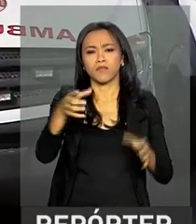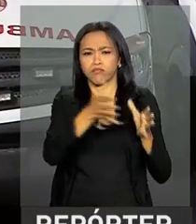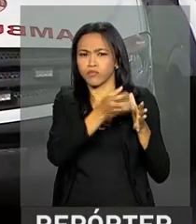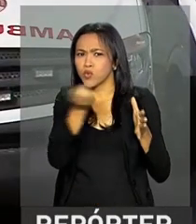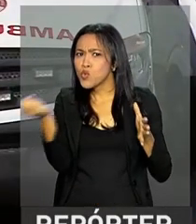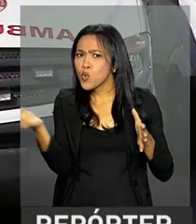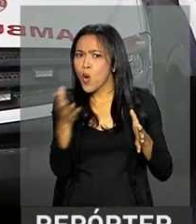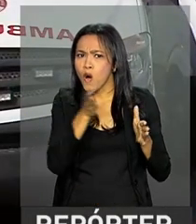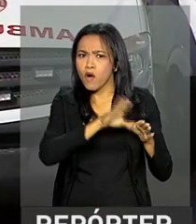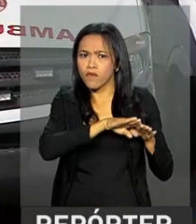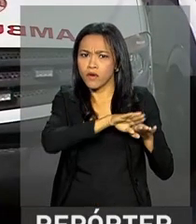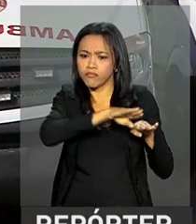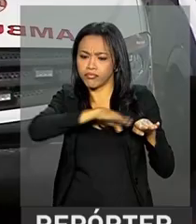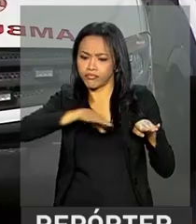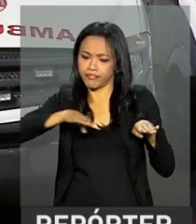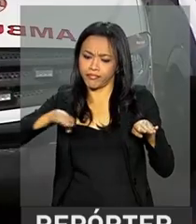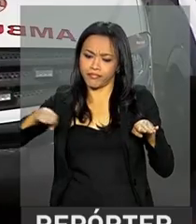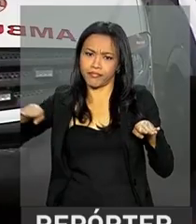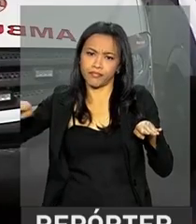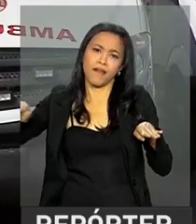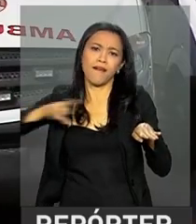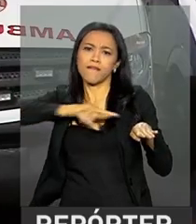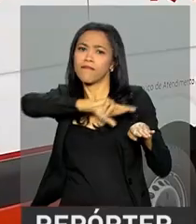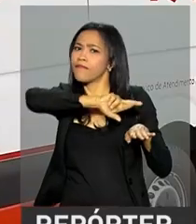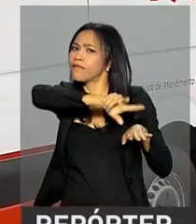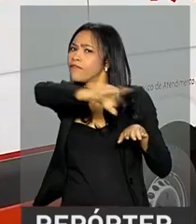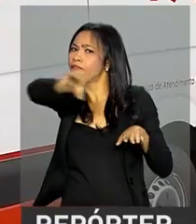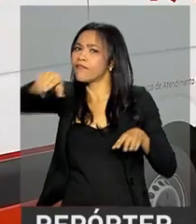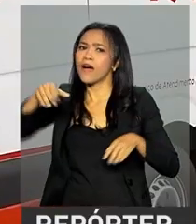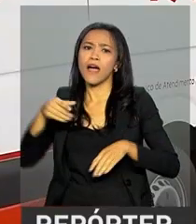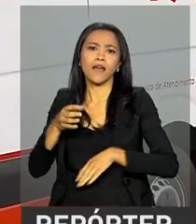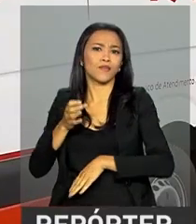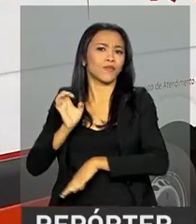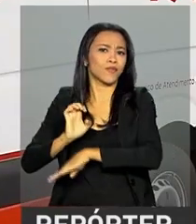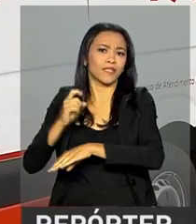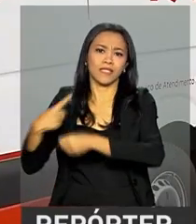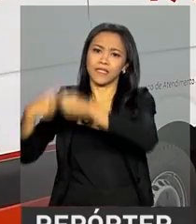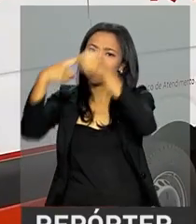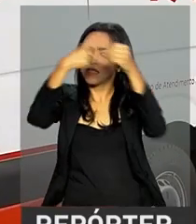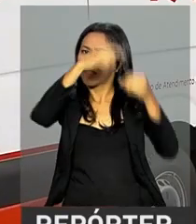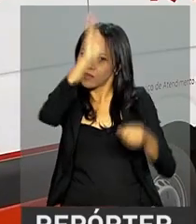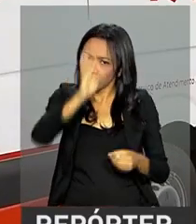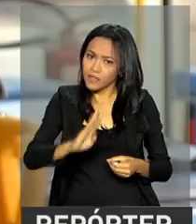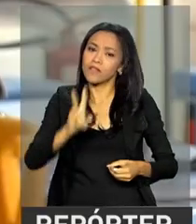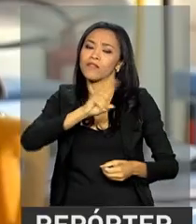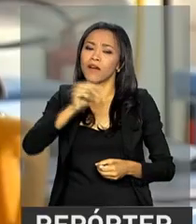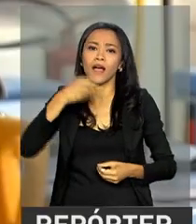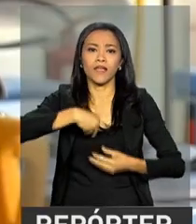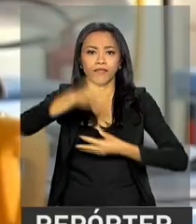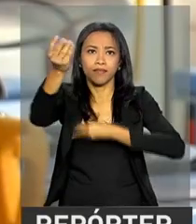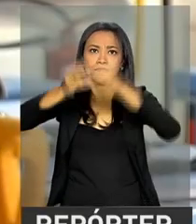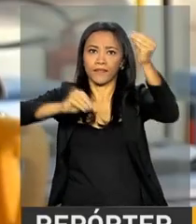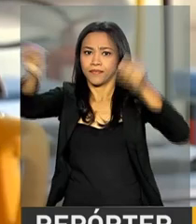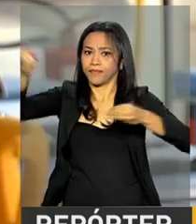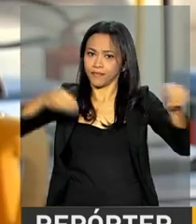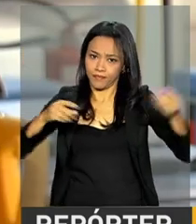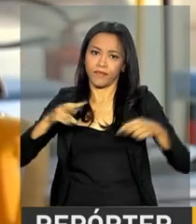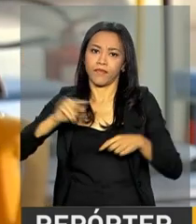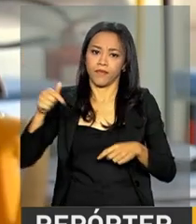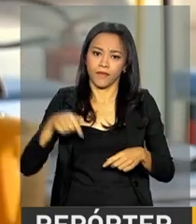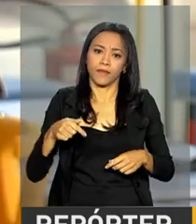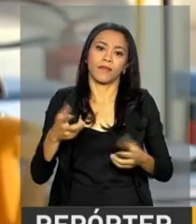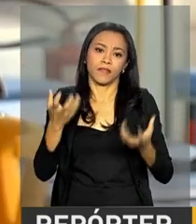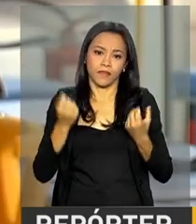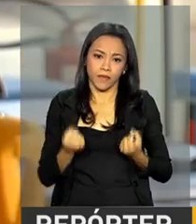novinha que vai atender cidades de vários estados do país que não teriam como comprar uma ambulância desta quem vai ganhar com isso a nossa população